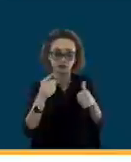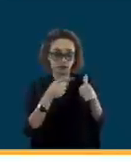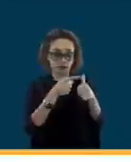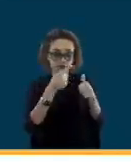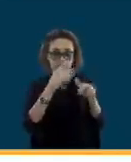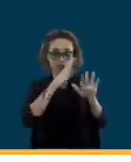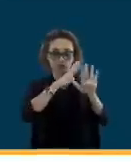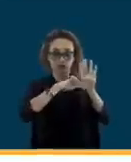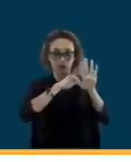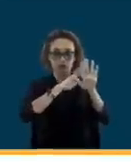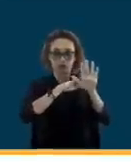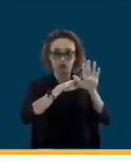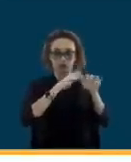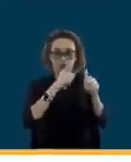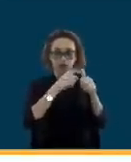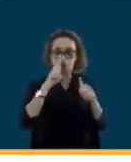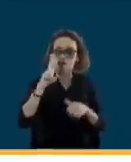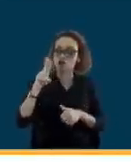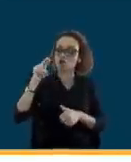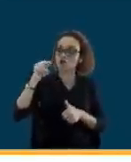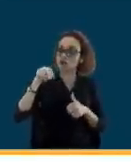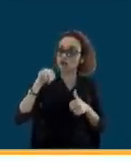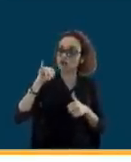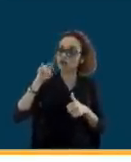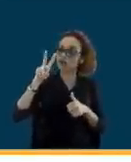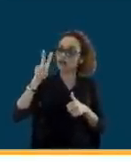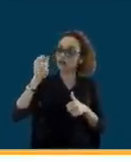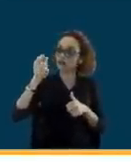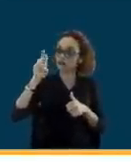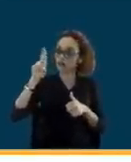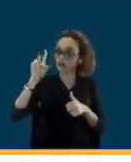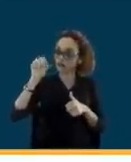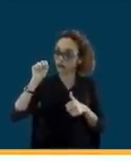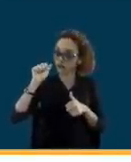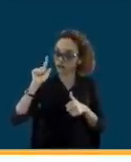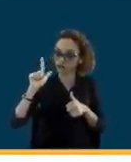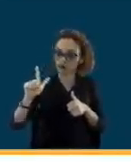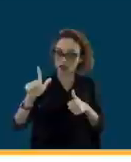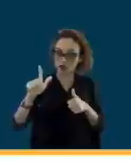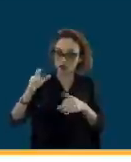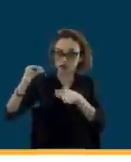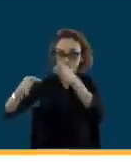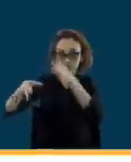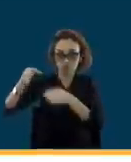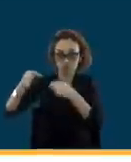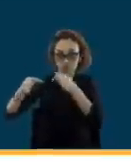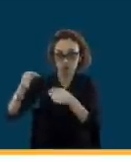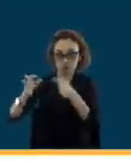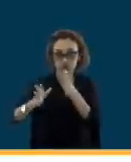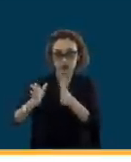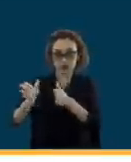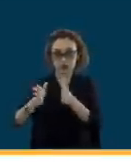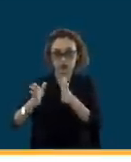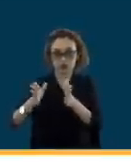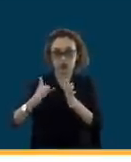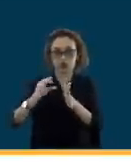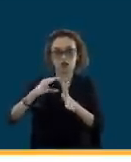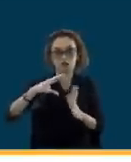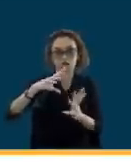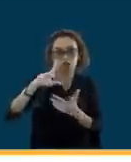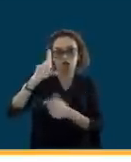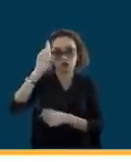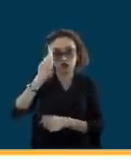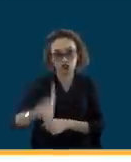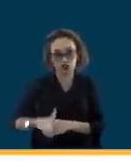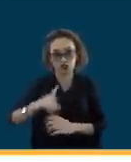lei é o da universalidade. É um princípio jurídico que é o acesso universal e igualitário